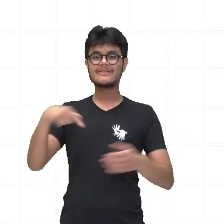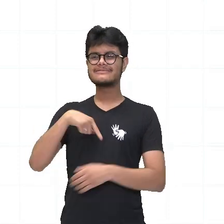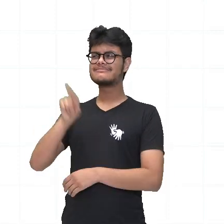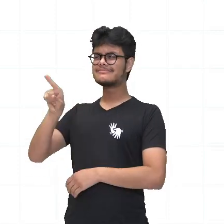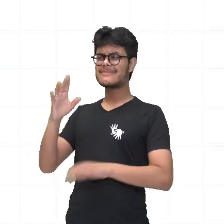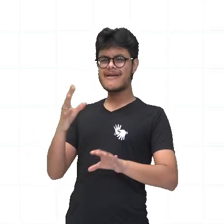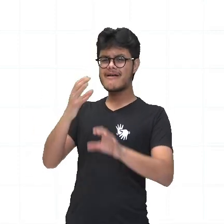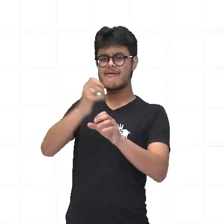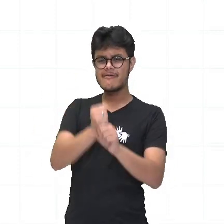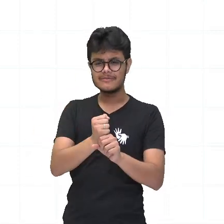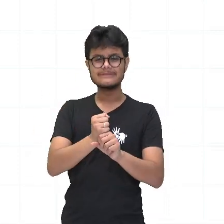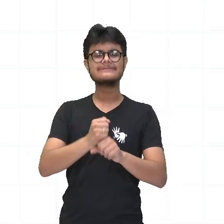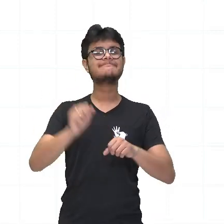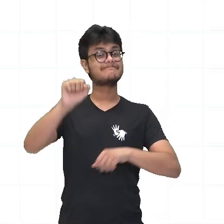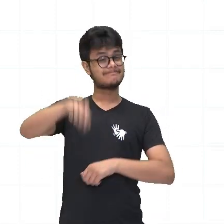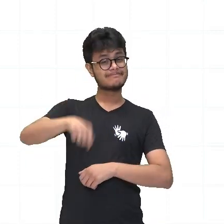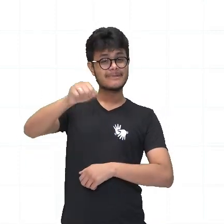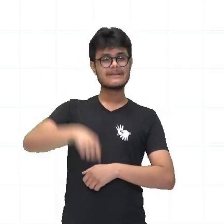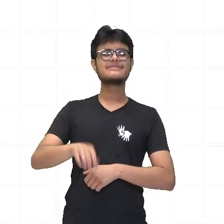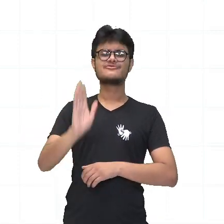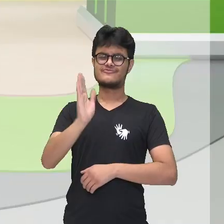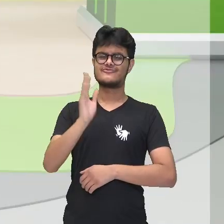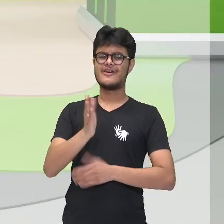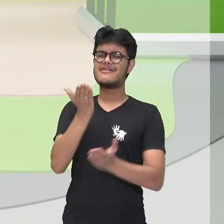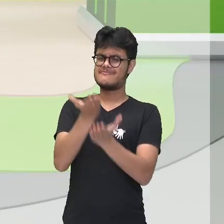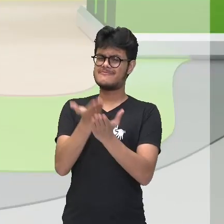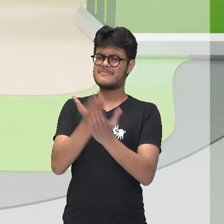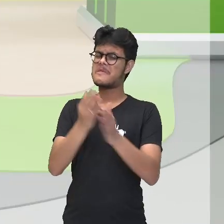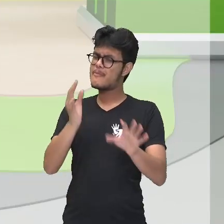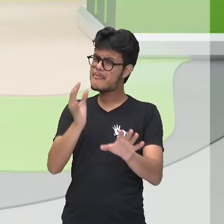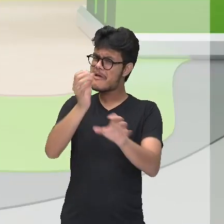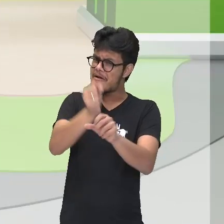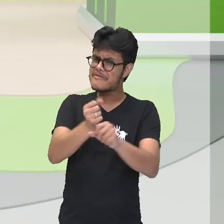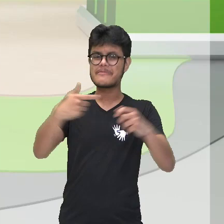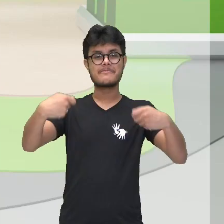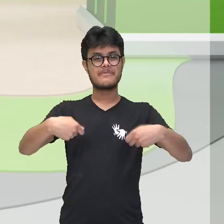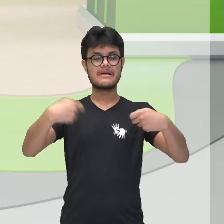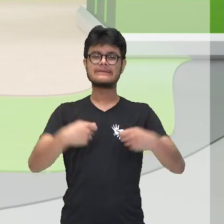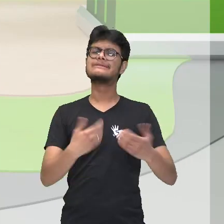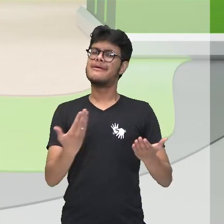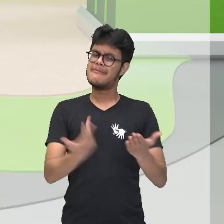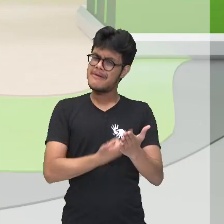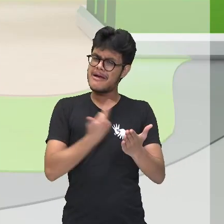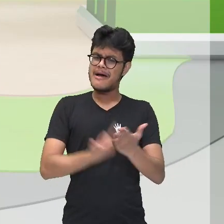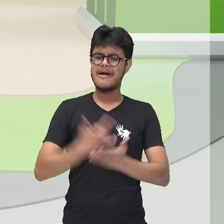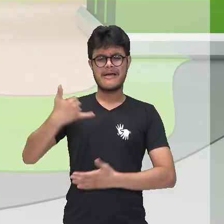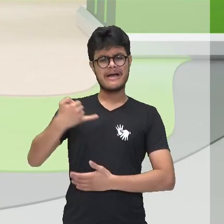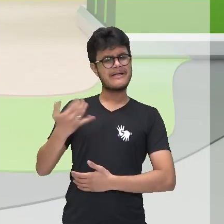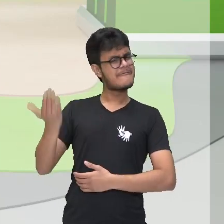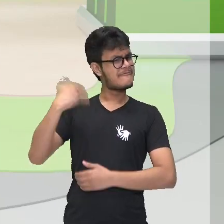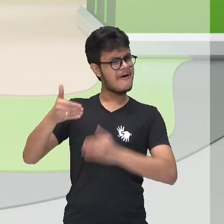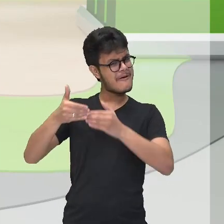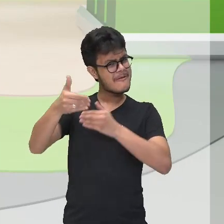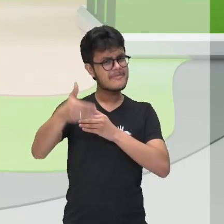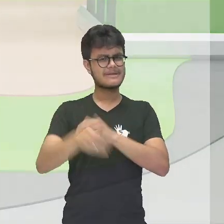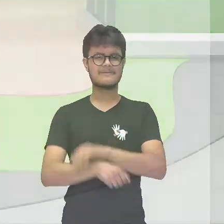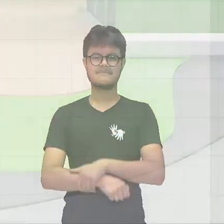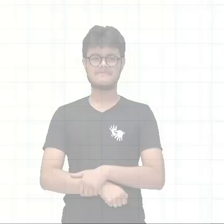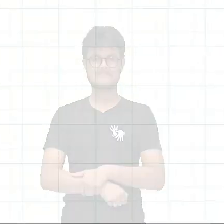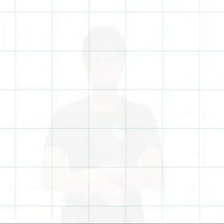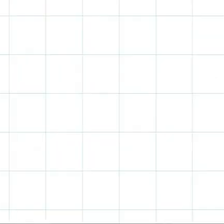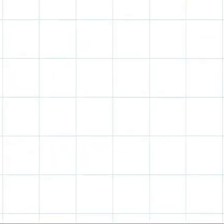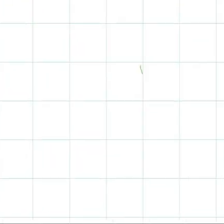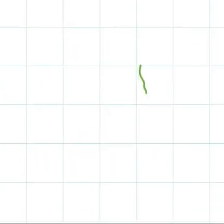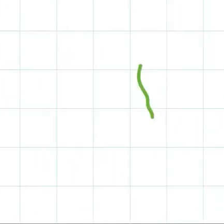uma revisão dos assuntos que nós estudamos. Então, caderno e caneta na mão e vamos para a nossa aula.